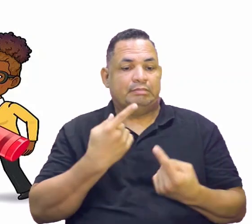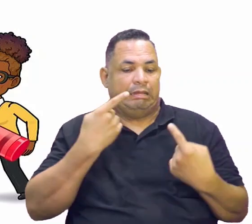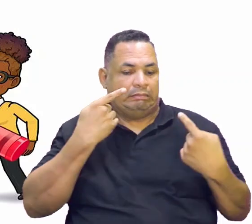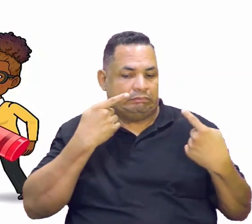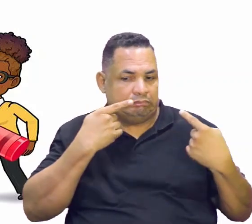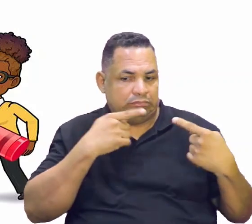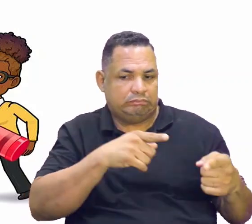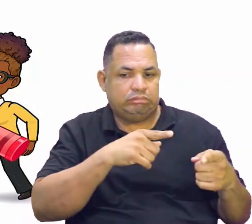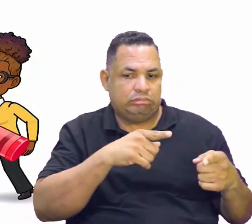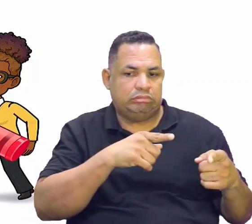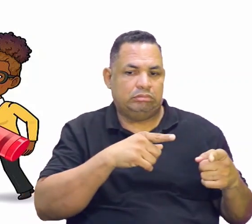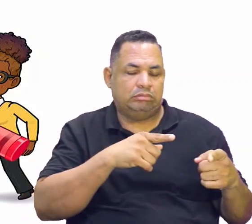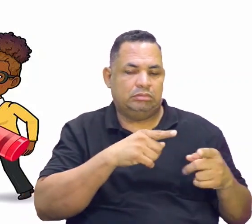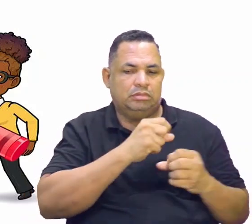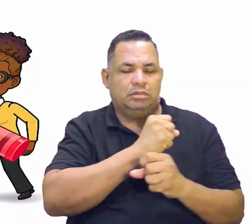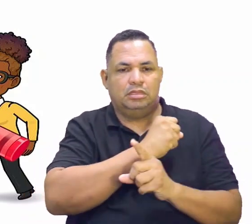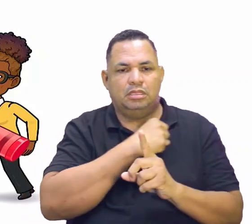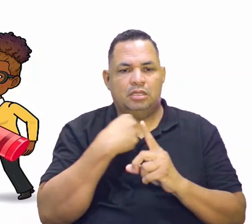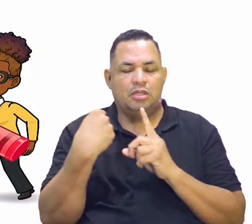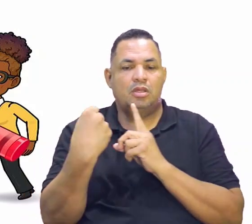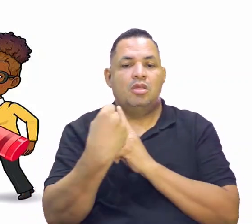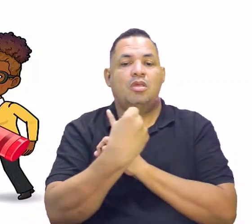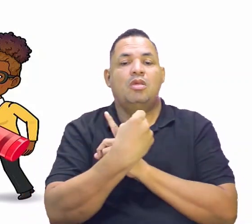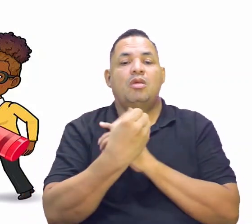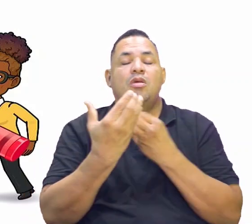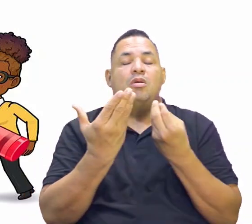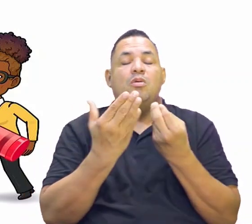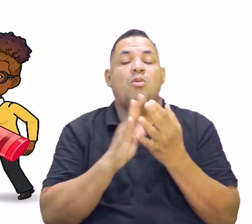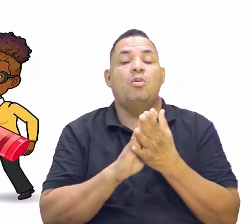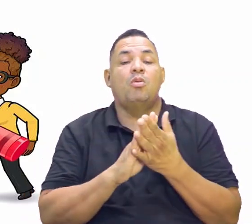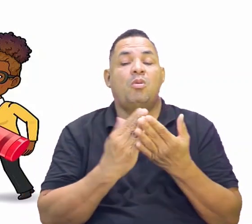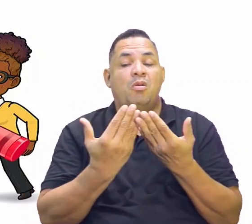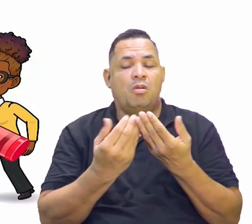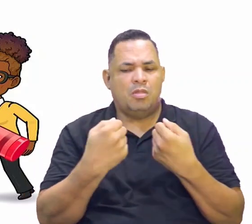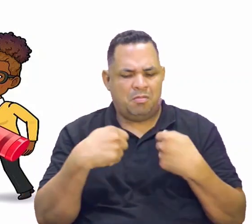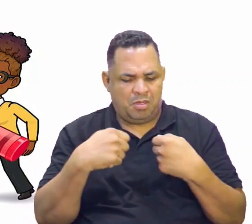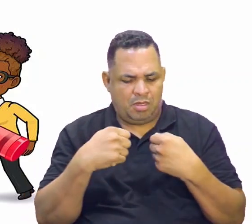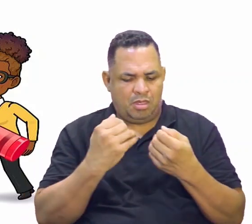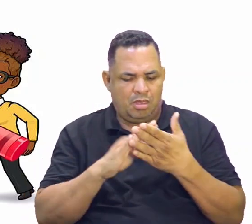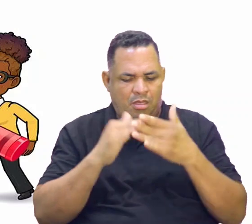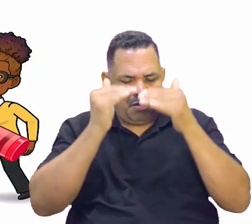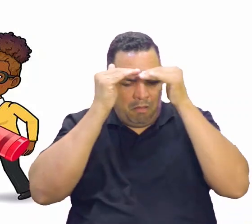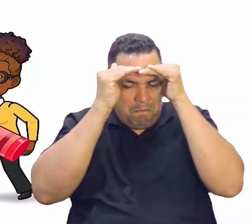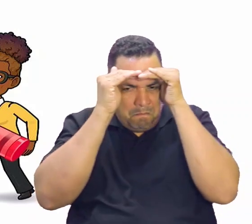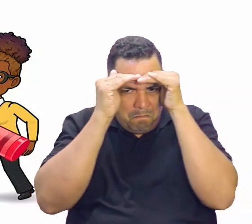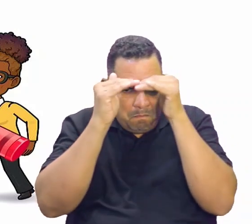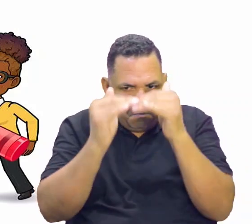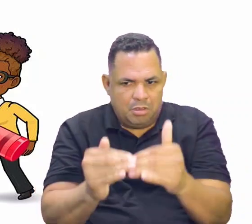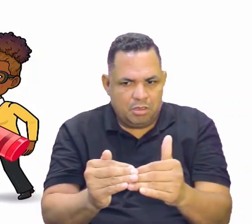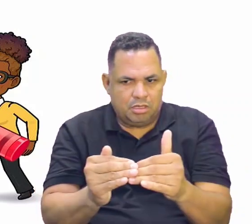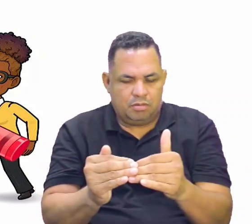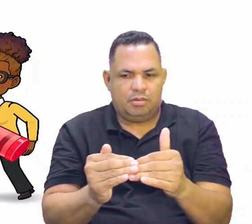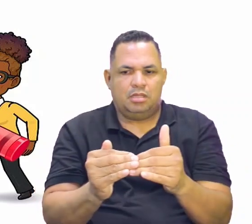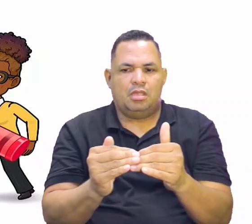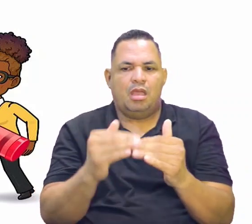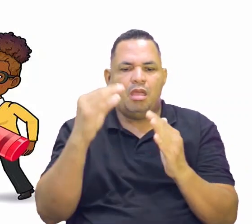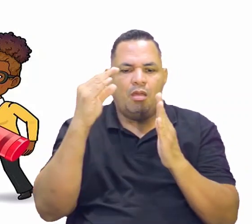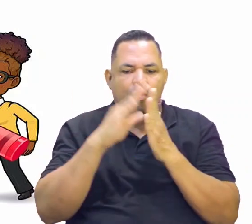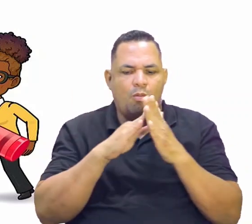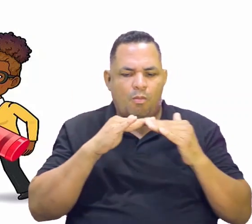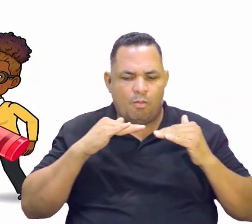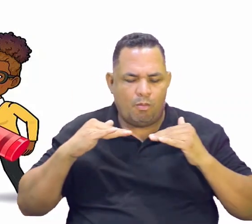pela sociedade. Quando você é obrigado a seguir um padrão, será que você consegue